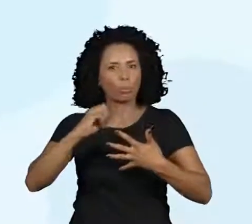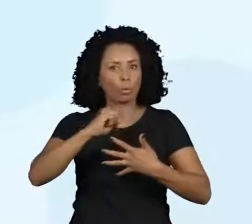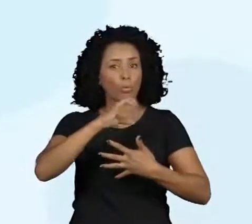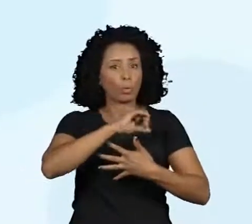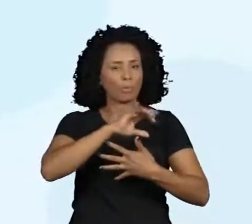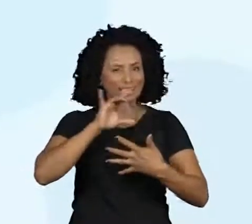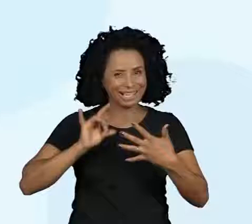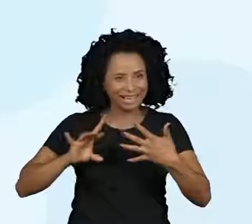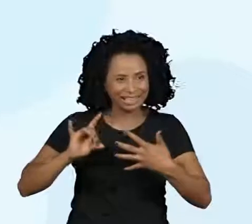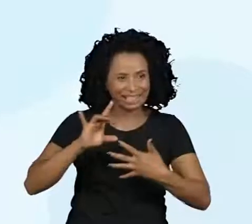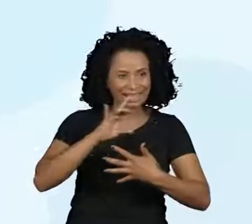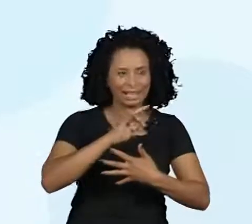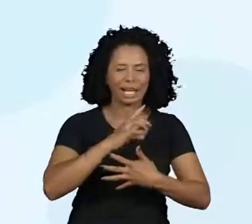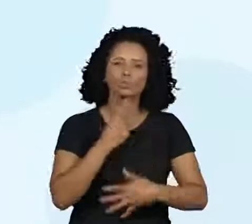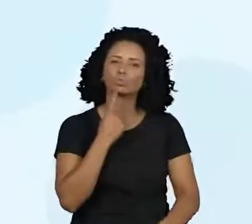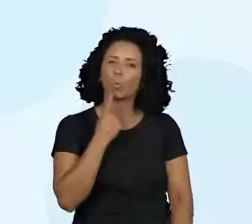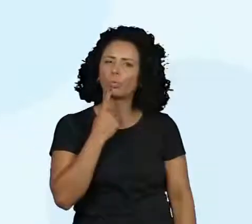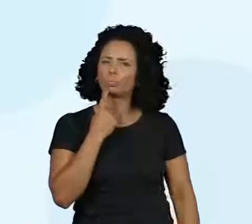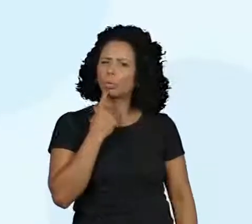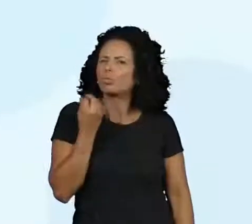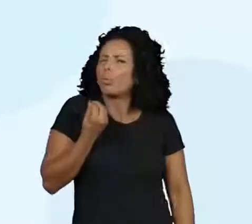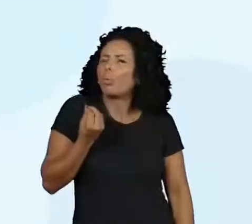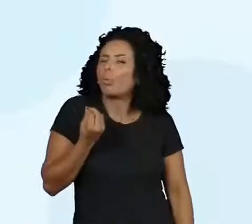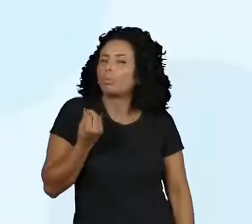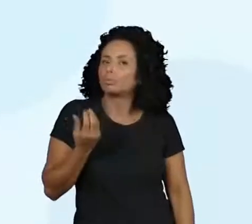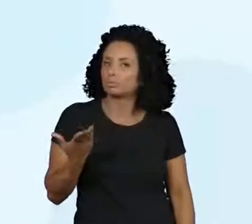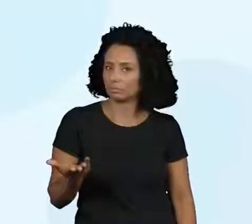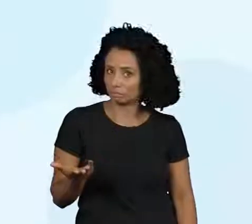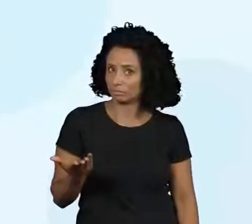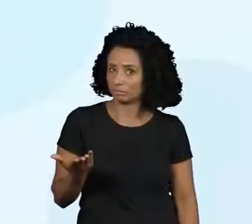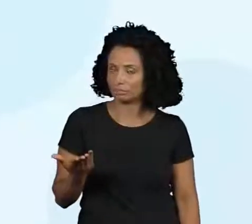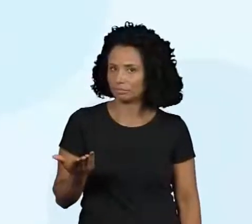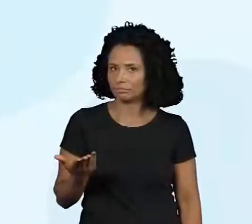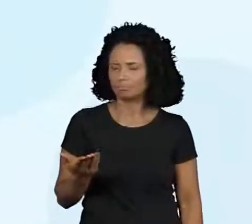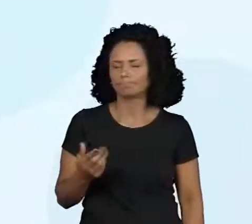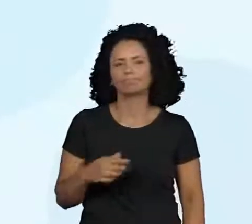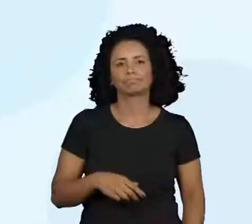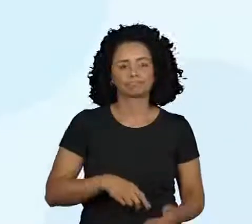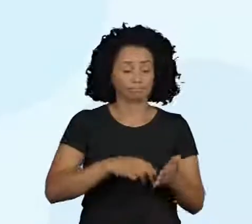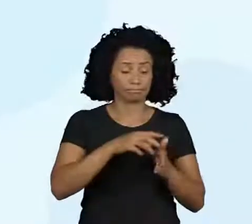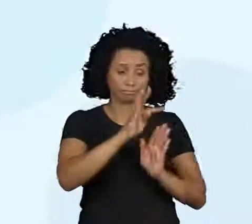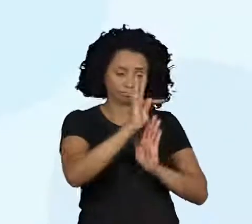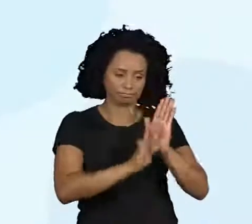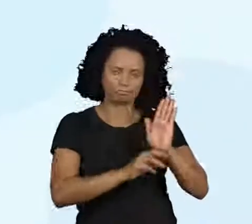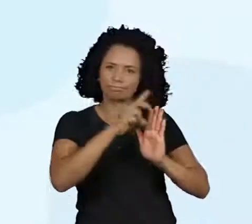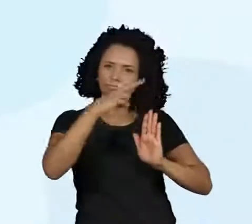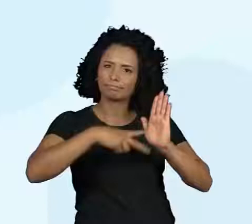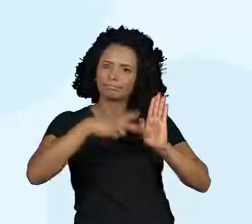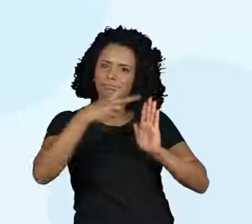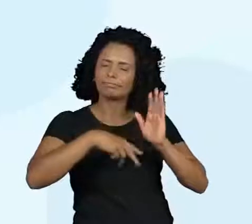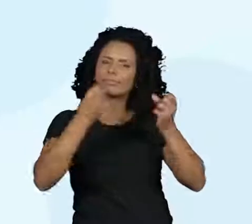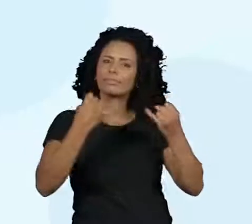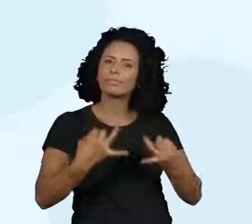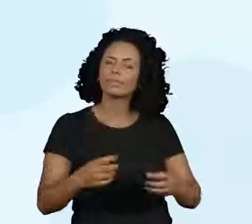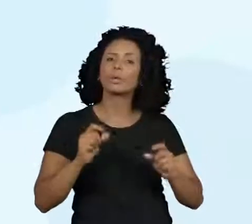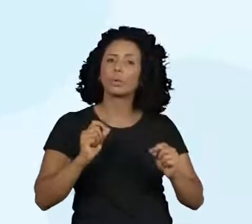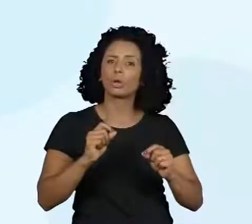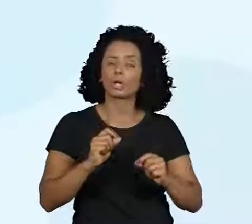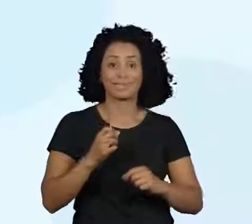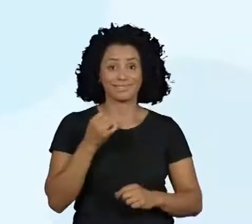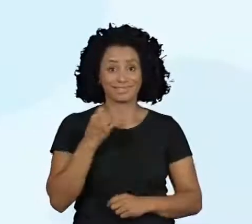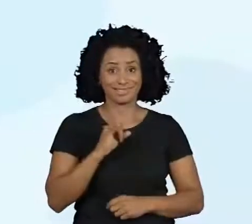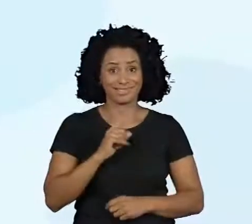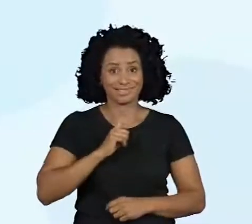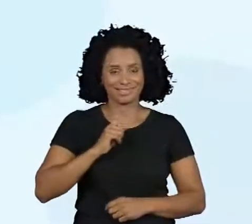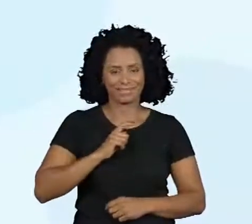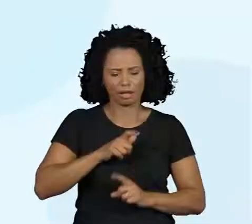cada nível nessa cadeia alimentar? Então, o texto nos dizia que os produtores são